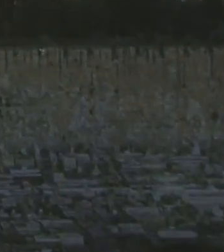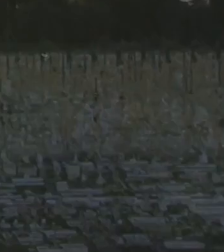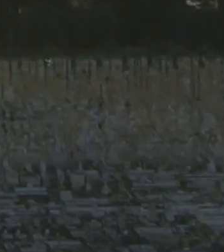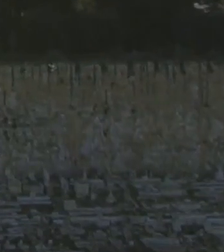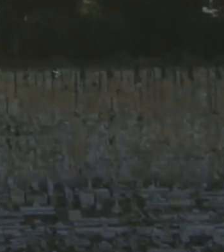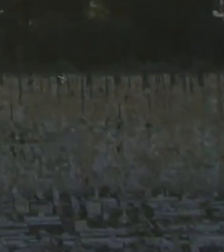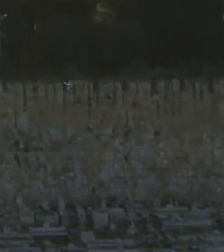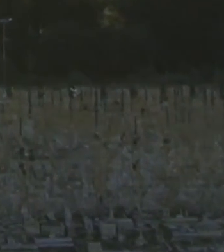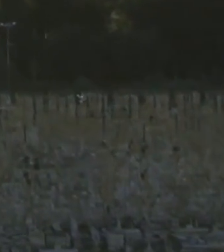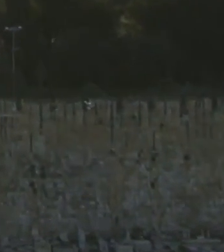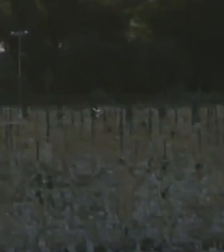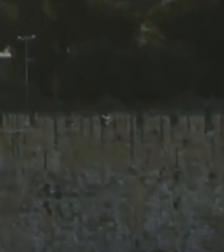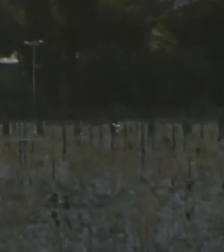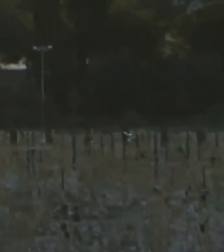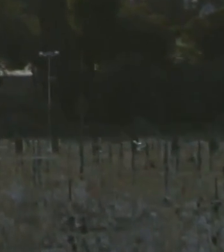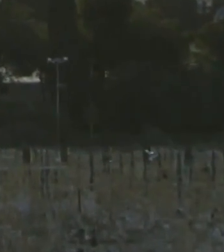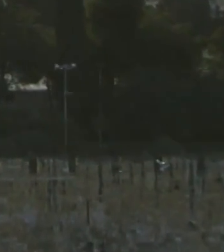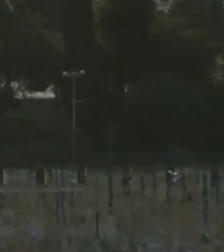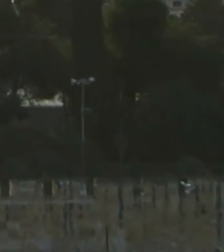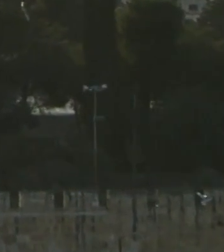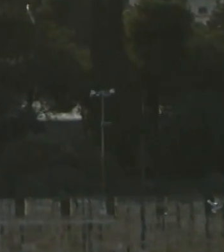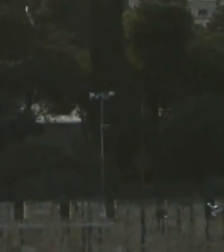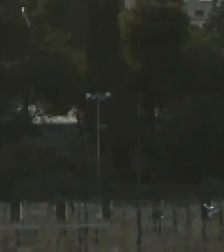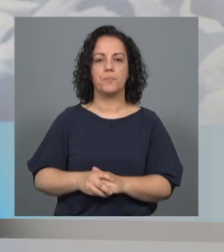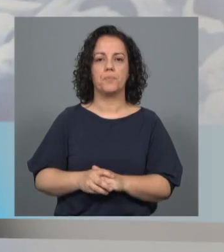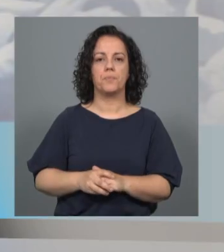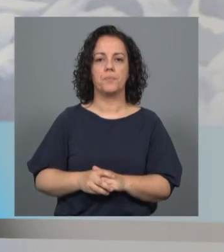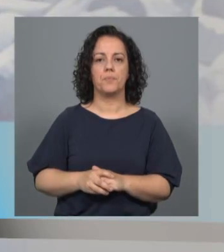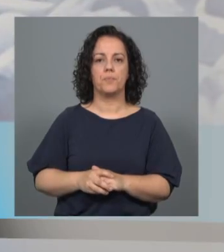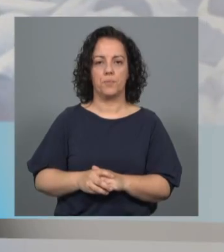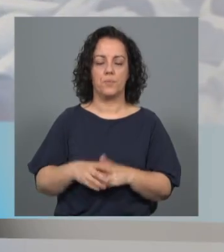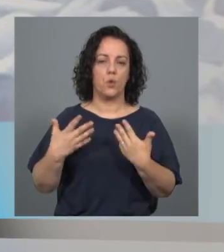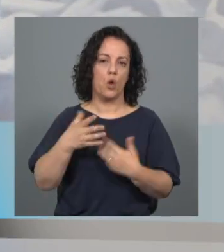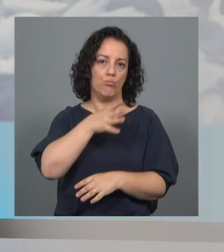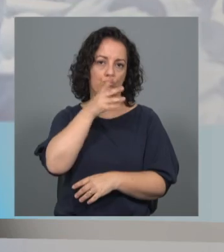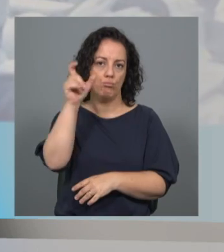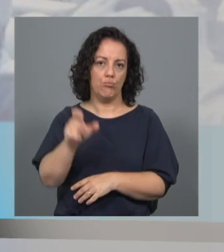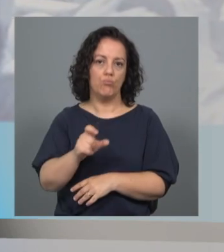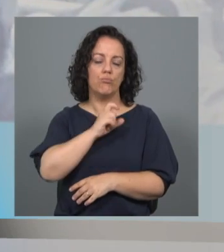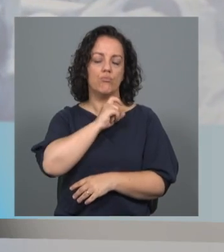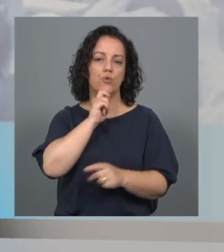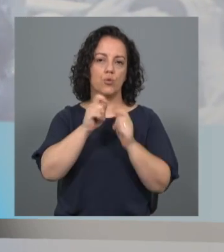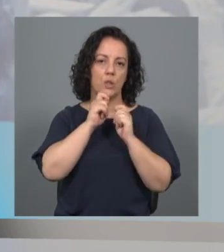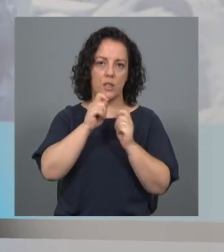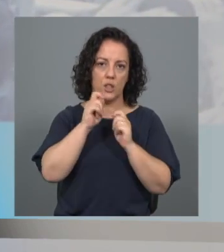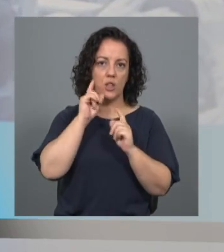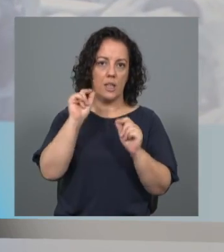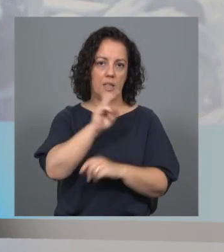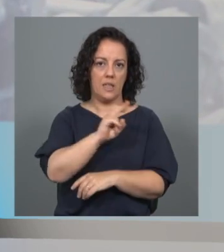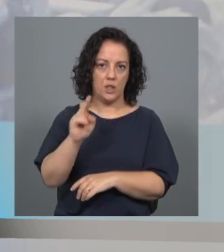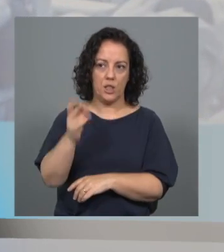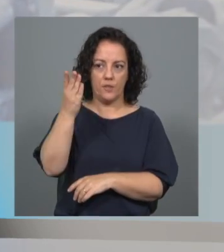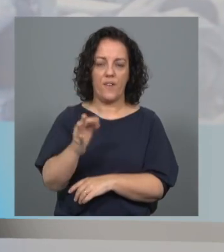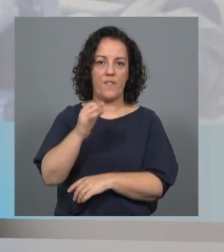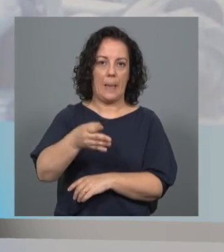where everyone has the equal rights and equal duties. Comentário agora do jornalista da Renascença, Filipe Avilés, que está connosco.